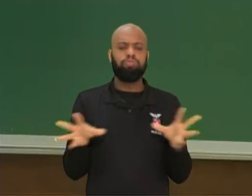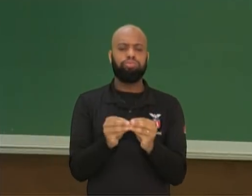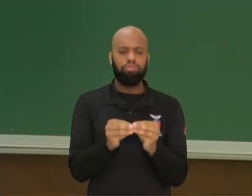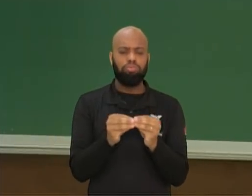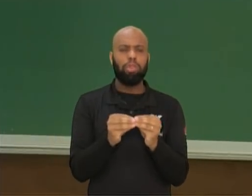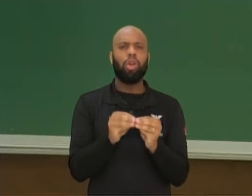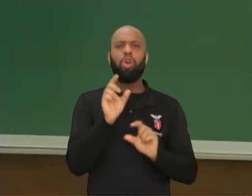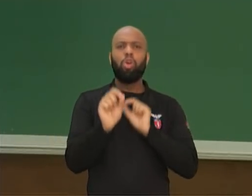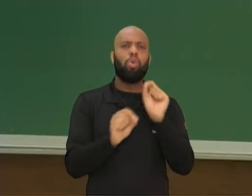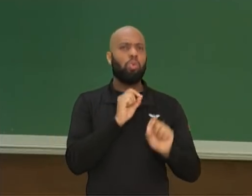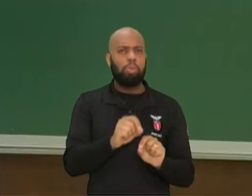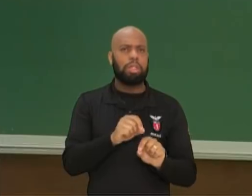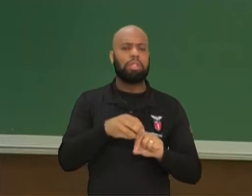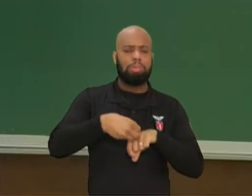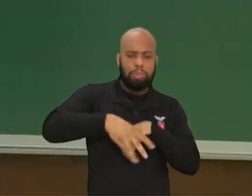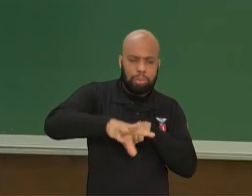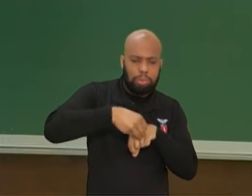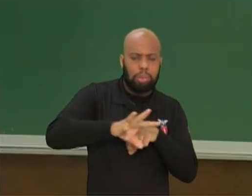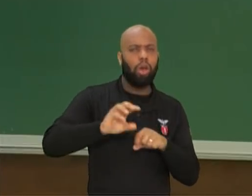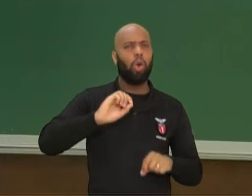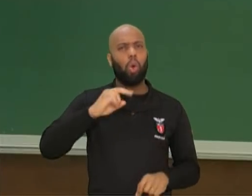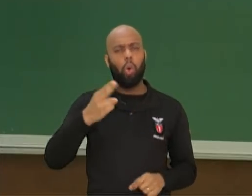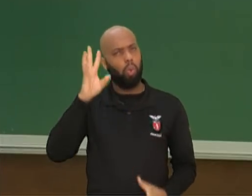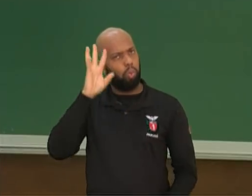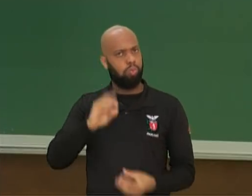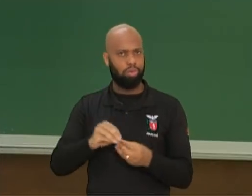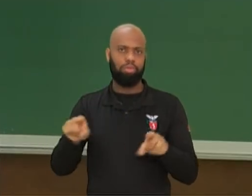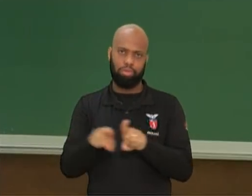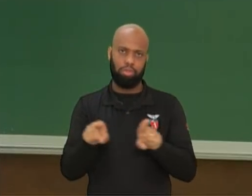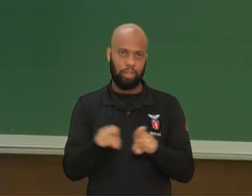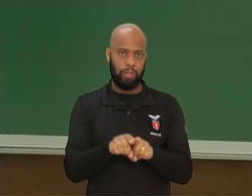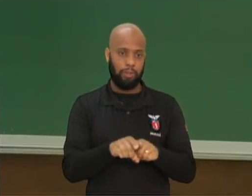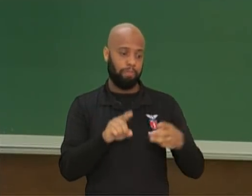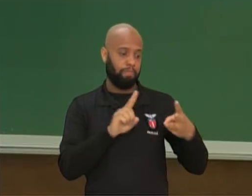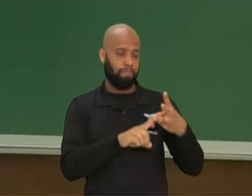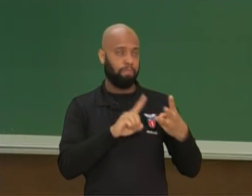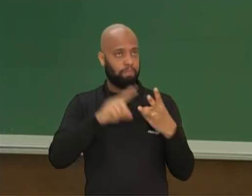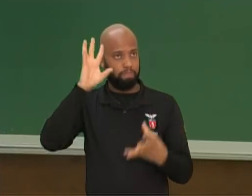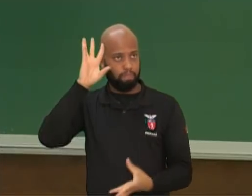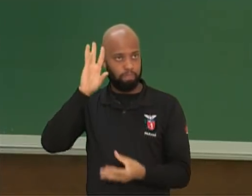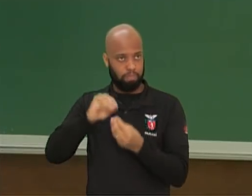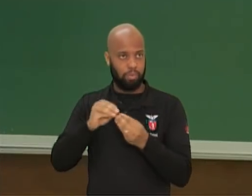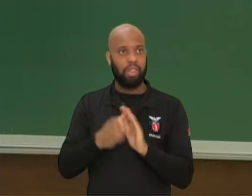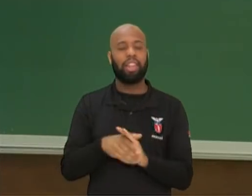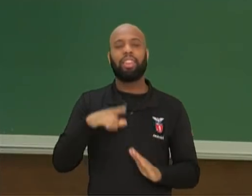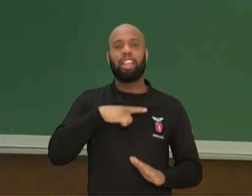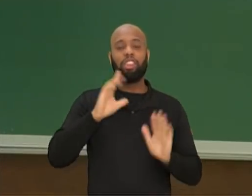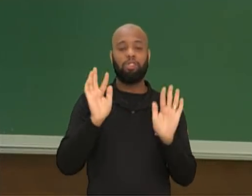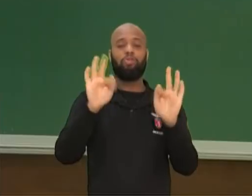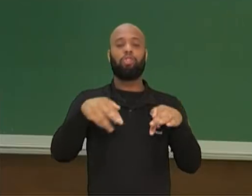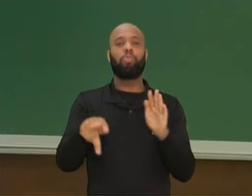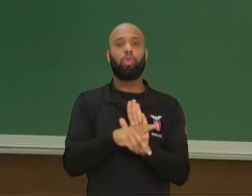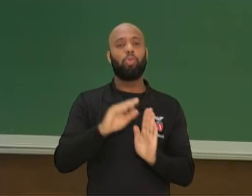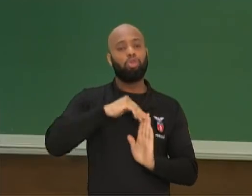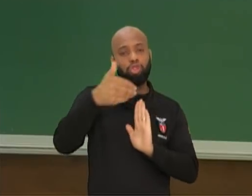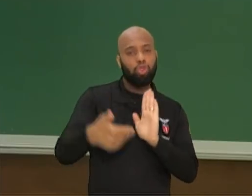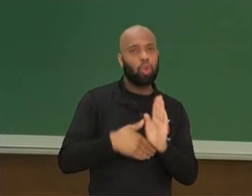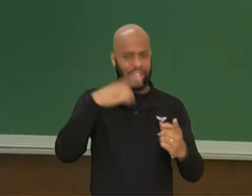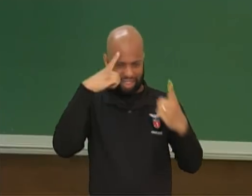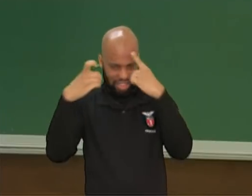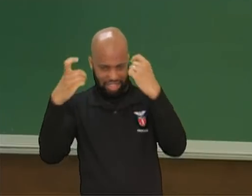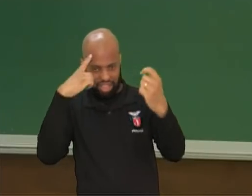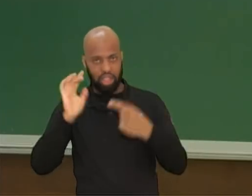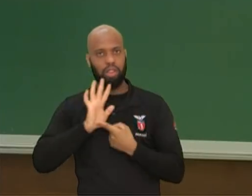estou que eu estou produzindo. Então, nós temos o fechamento de todas as ideias